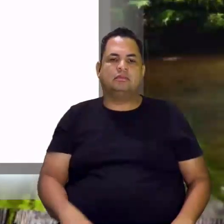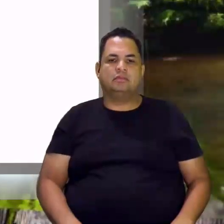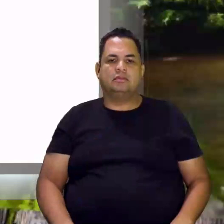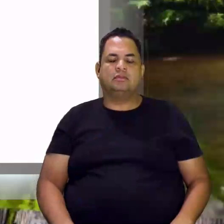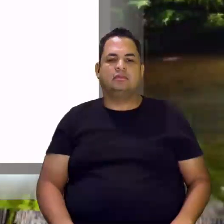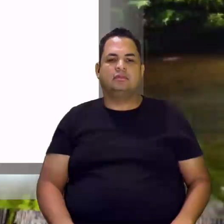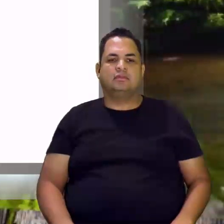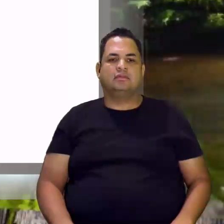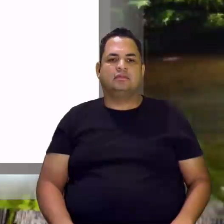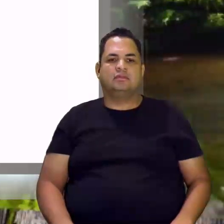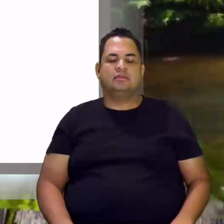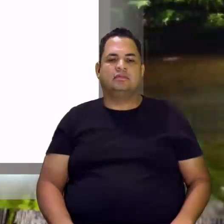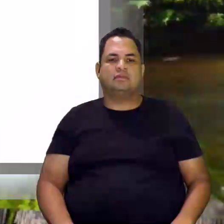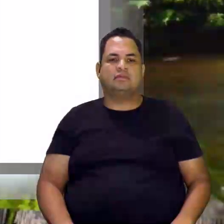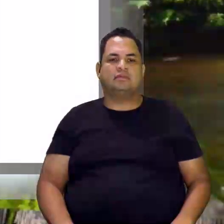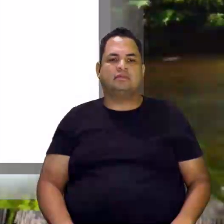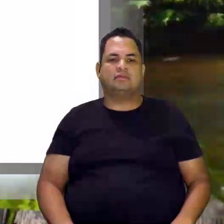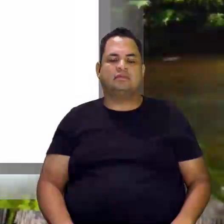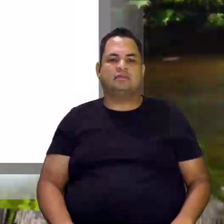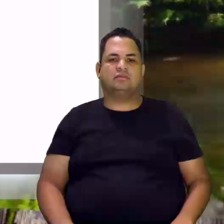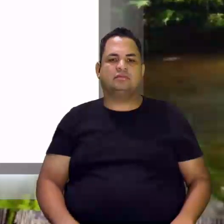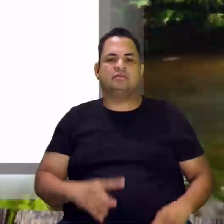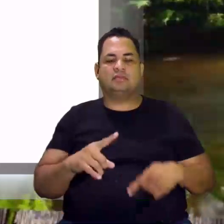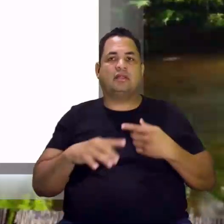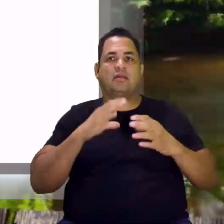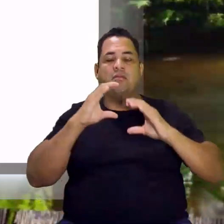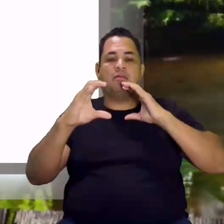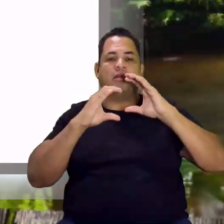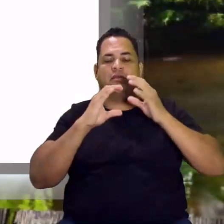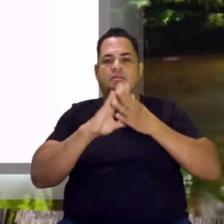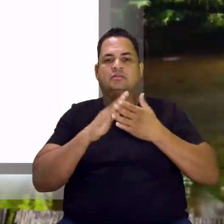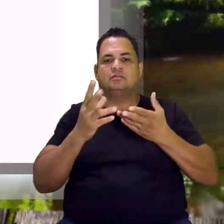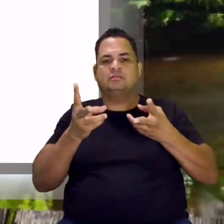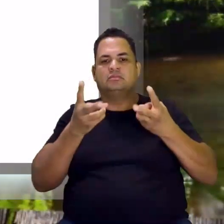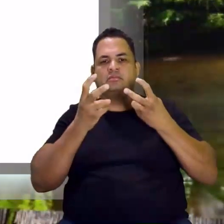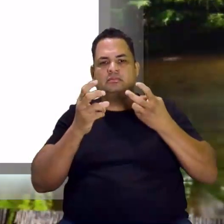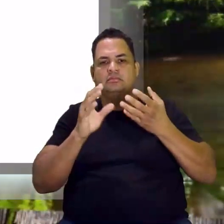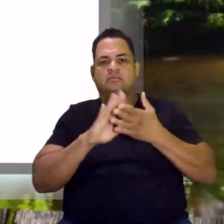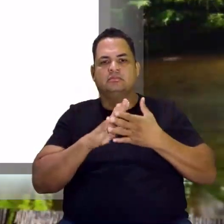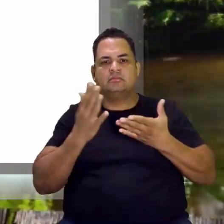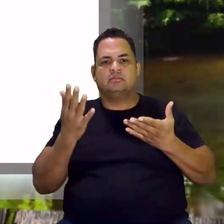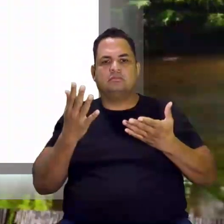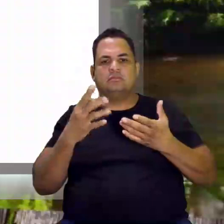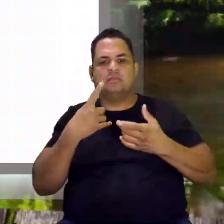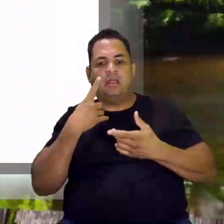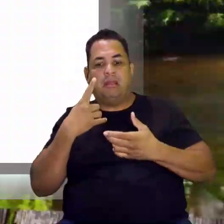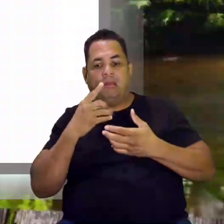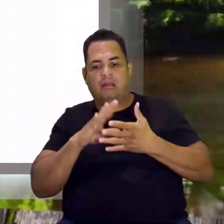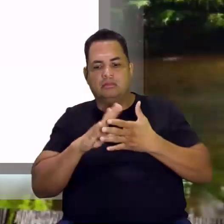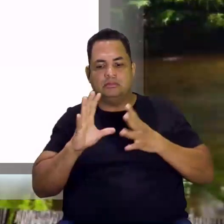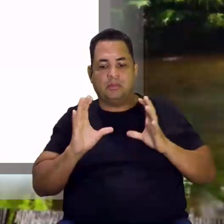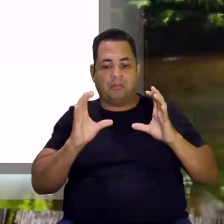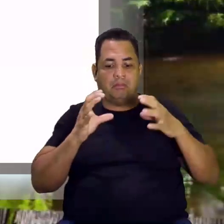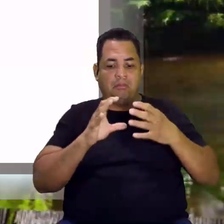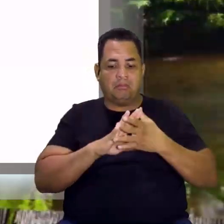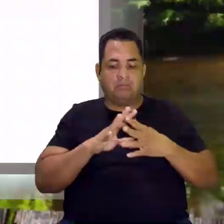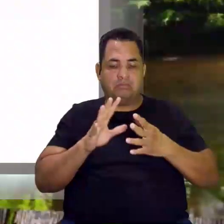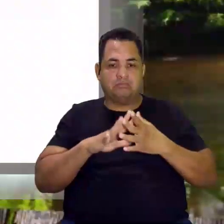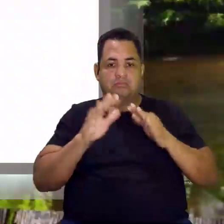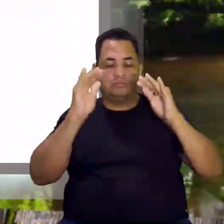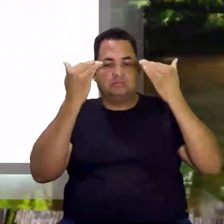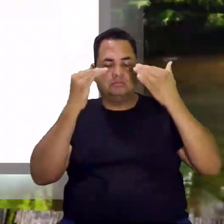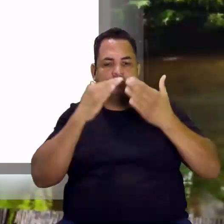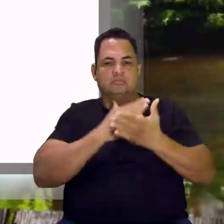não. Faziam aí algum barulho para se comunicar. E aí eles perceberam que isso ativava, alertava o grupo todo. E aí